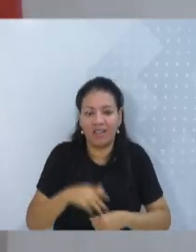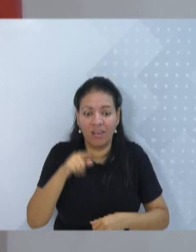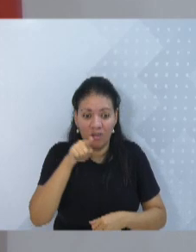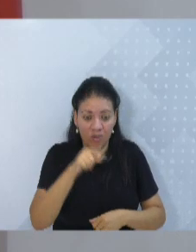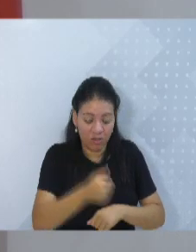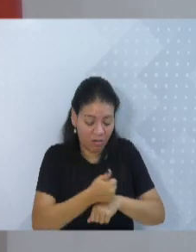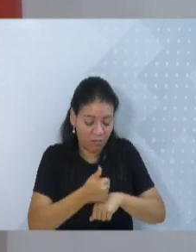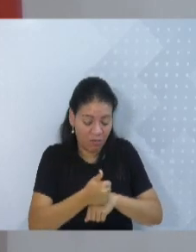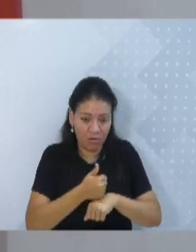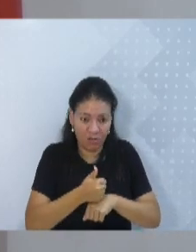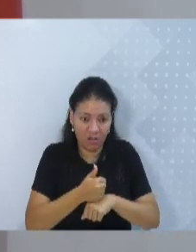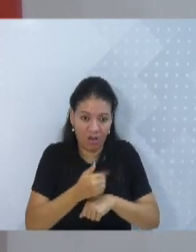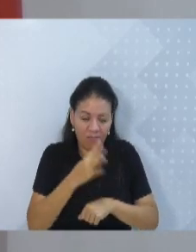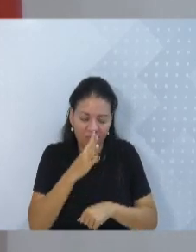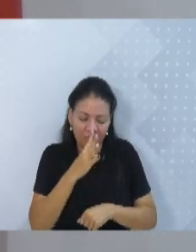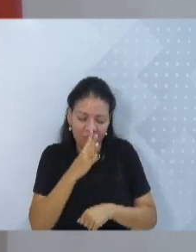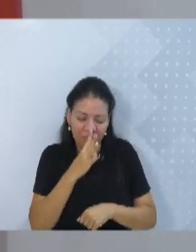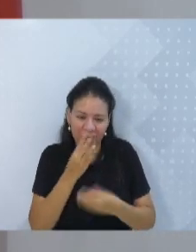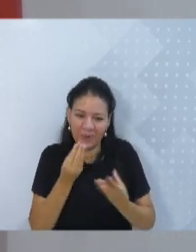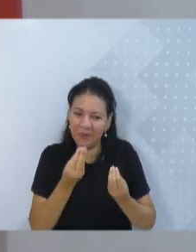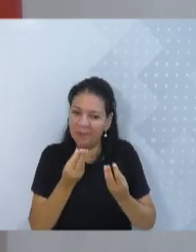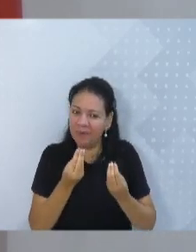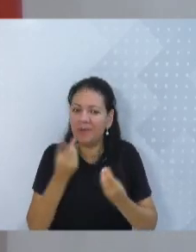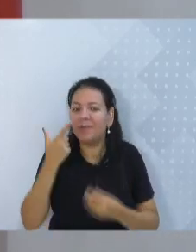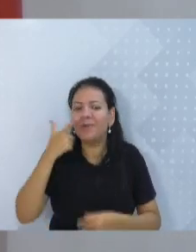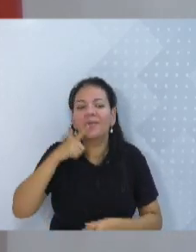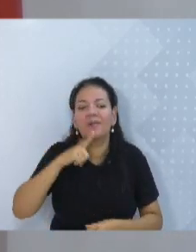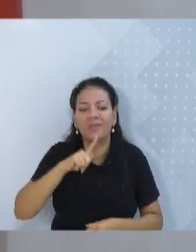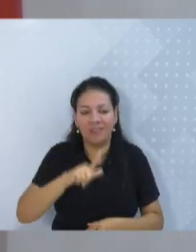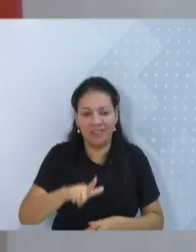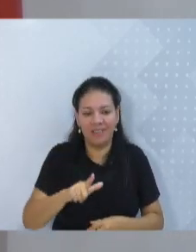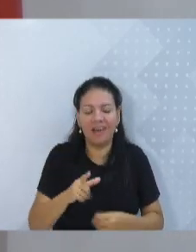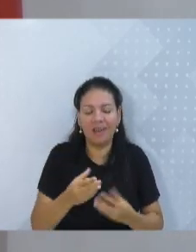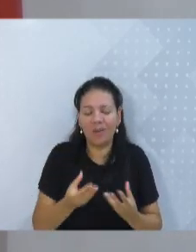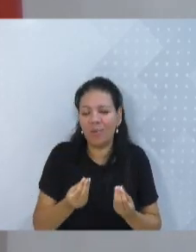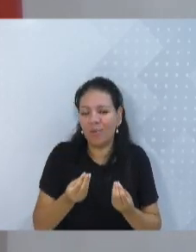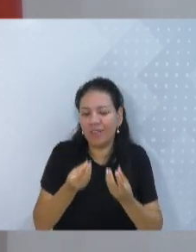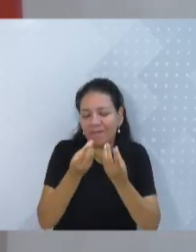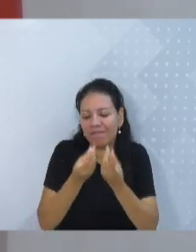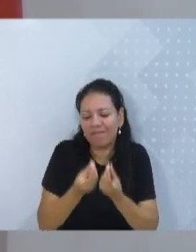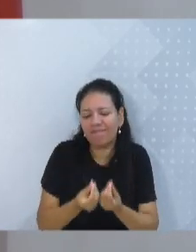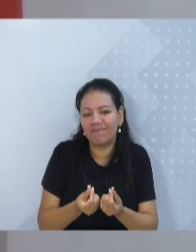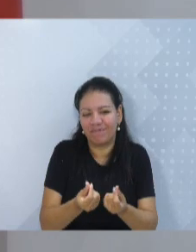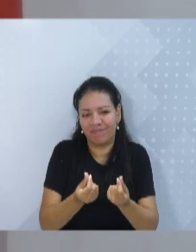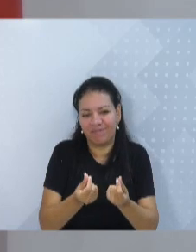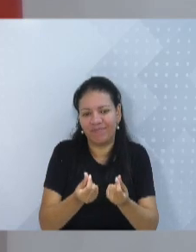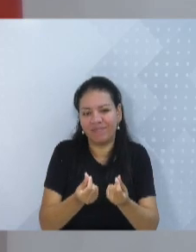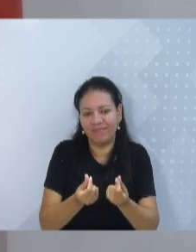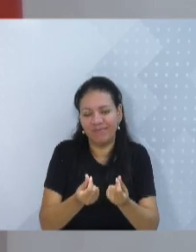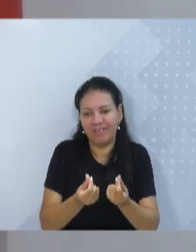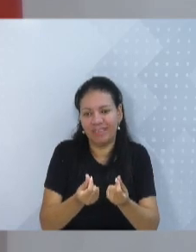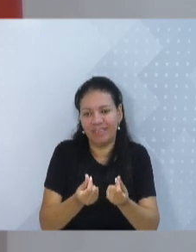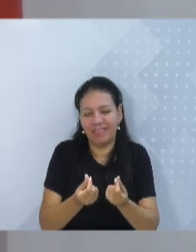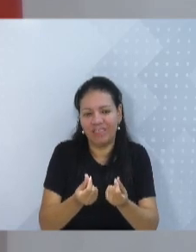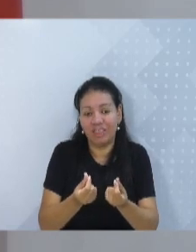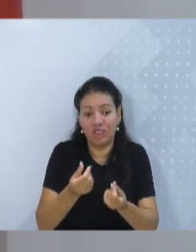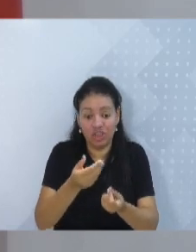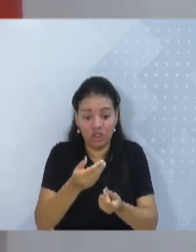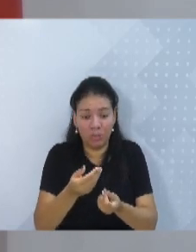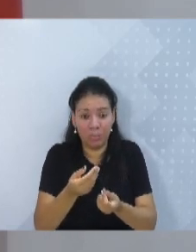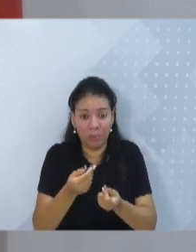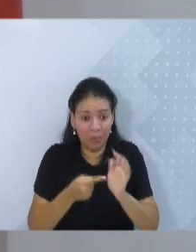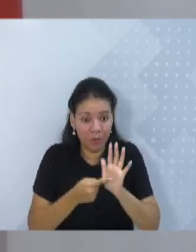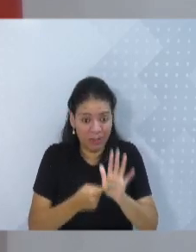profissional que eu admiro muito você consegue com muita delicadeza extrair o nosso melhor